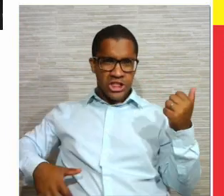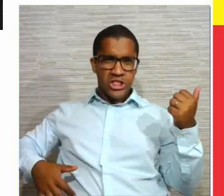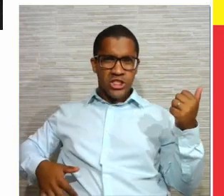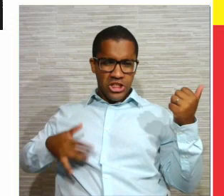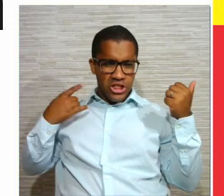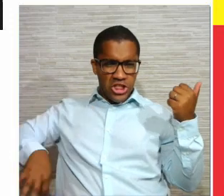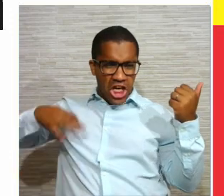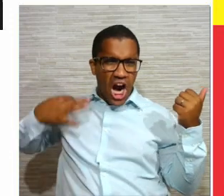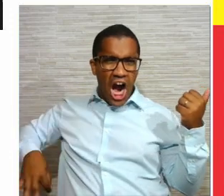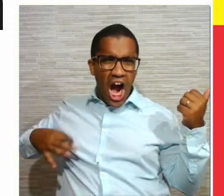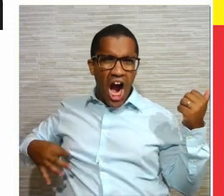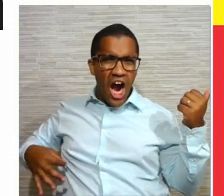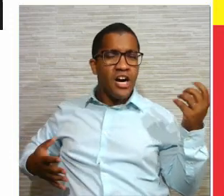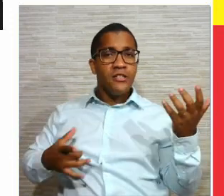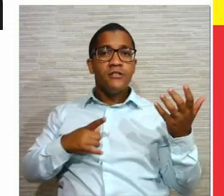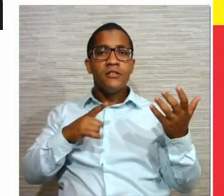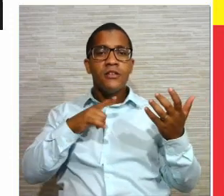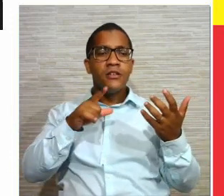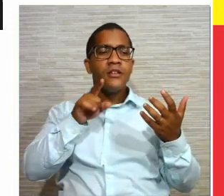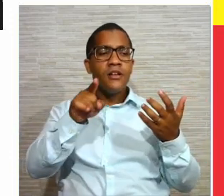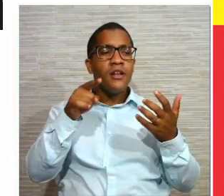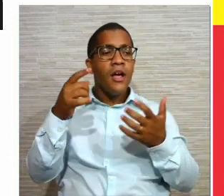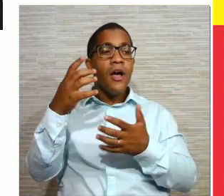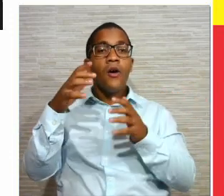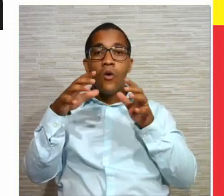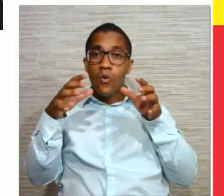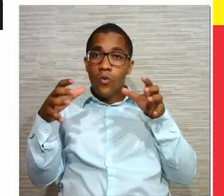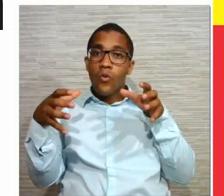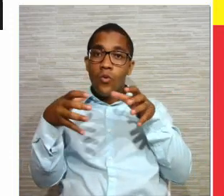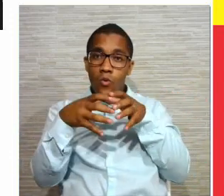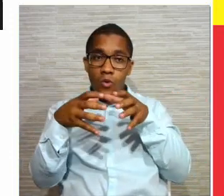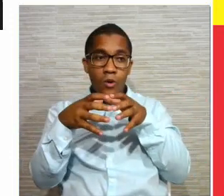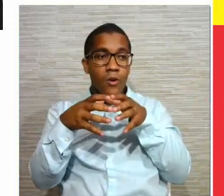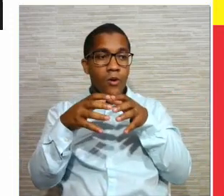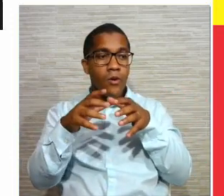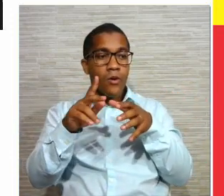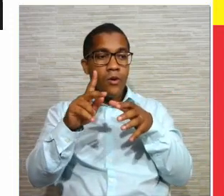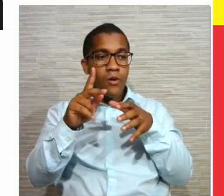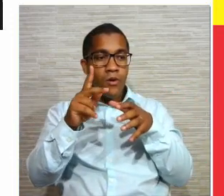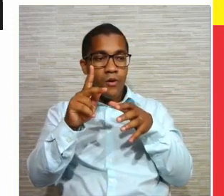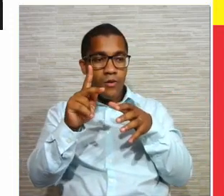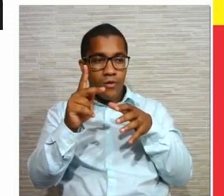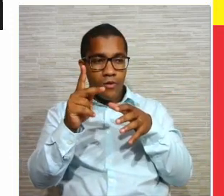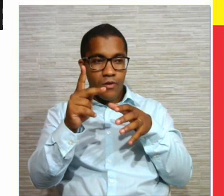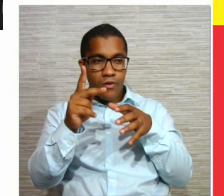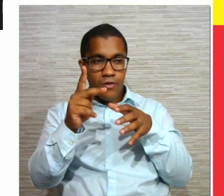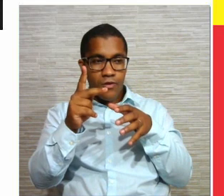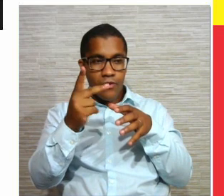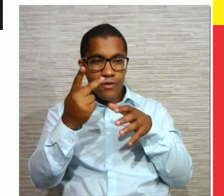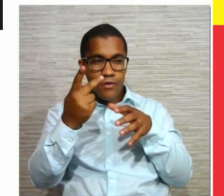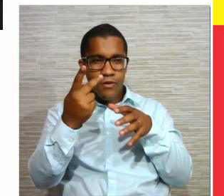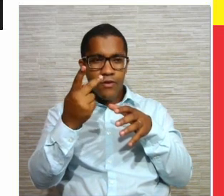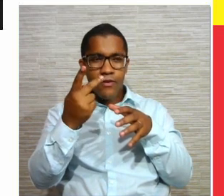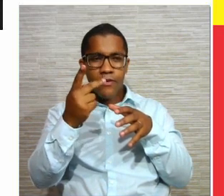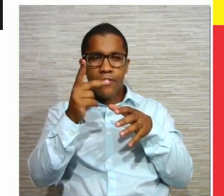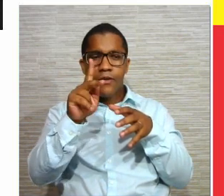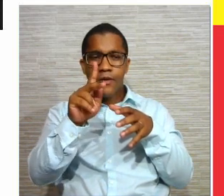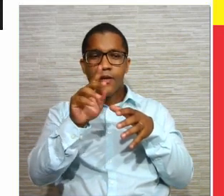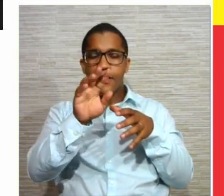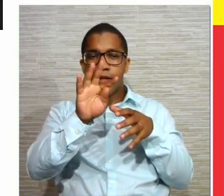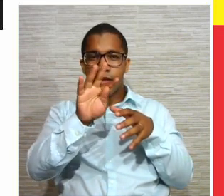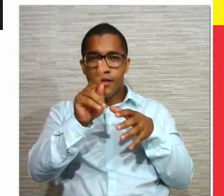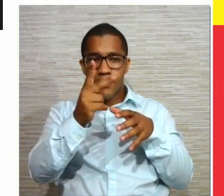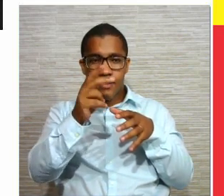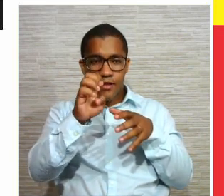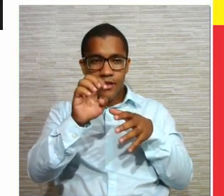Richards, que é o guitarrista da banda Rolling Stone, que ainda hoje, surgiu lá na década de 50, mas ainda hoje está na ativa. Ele tem uma